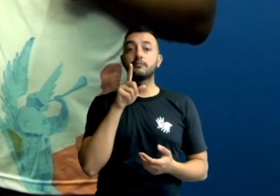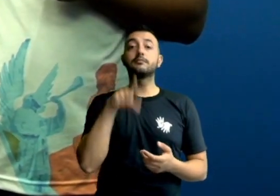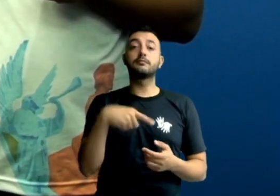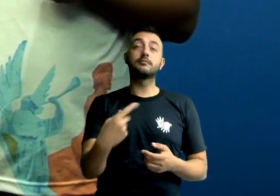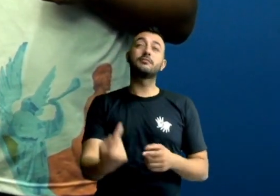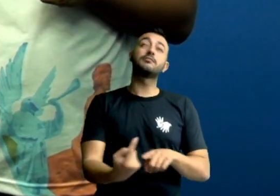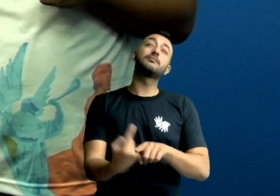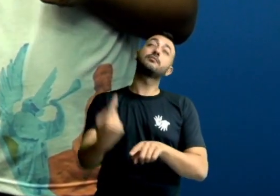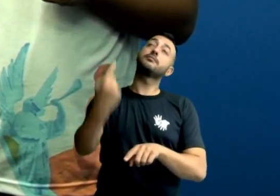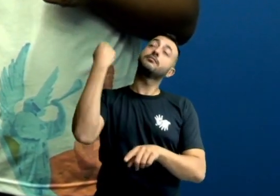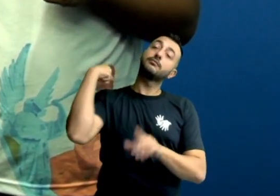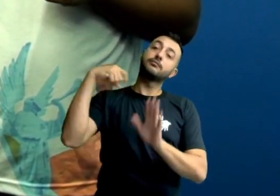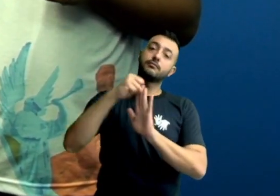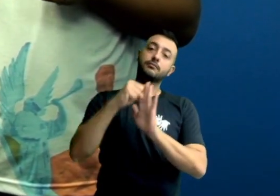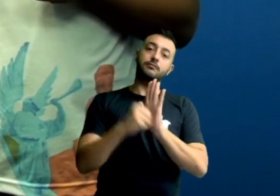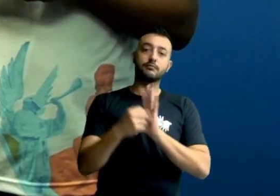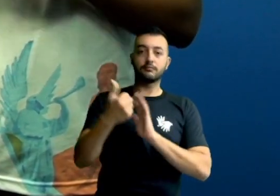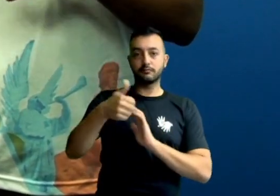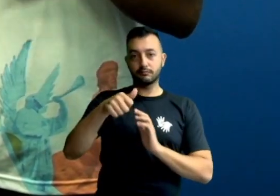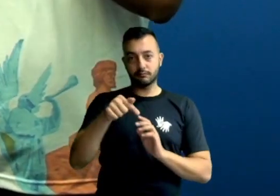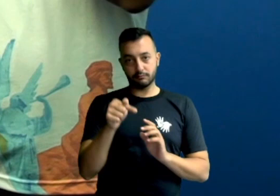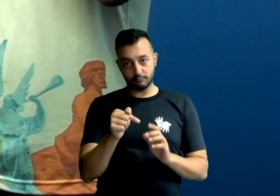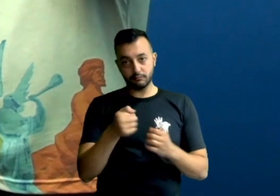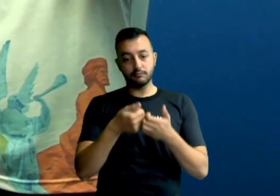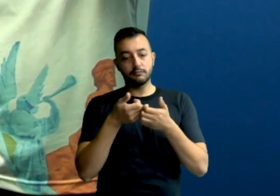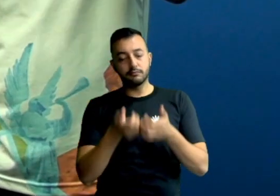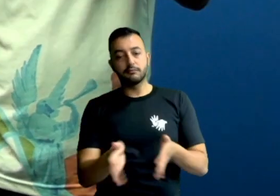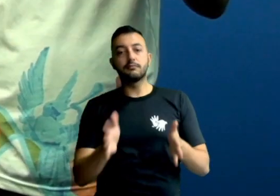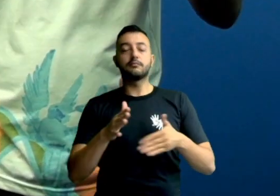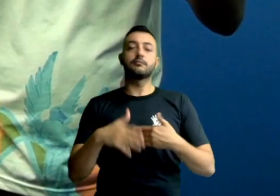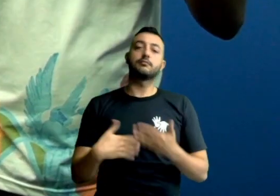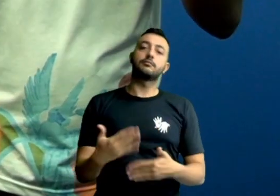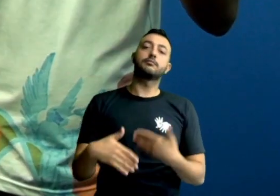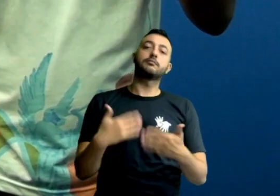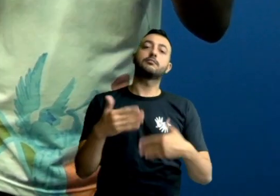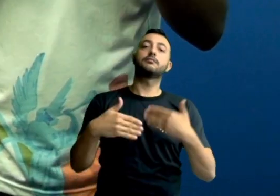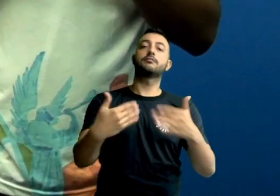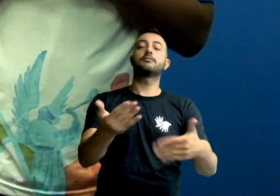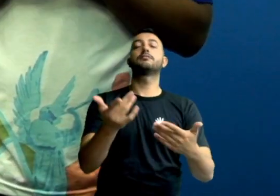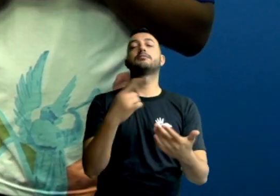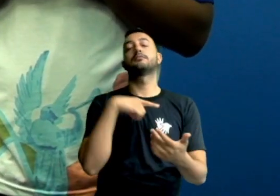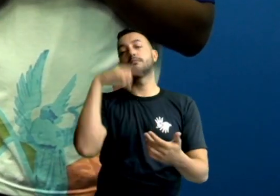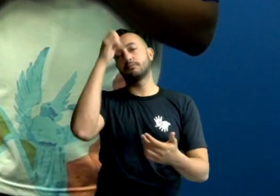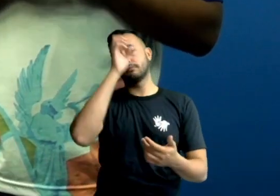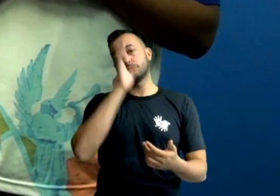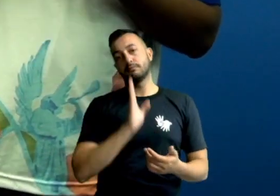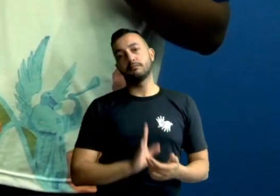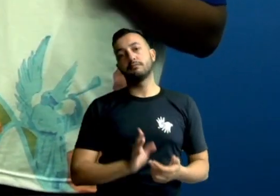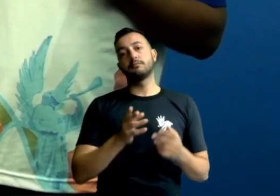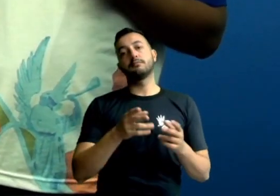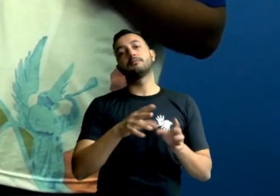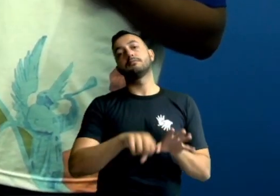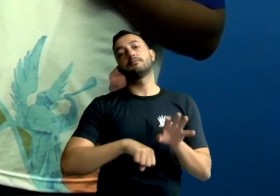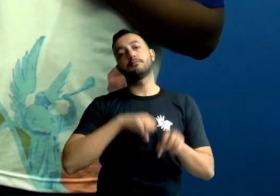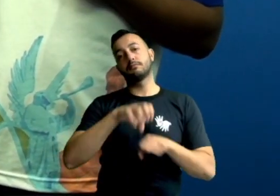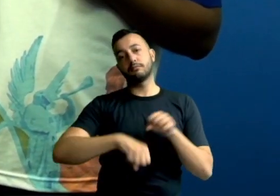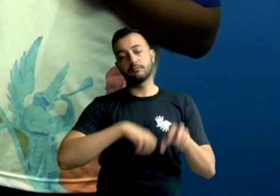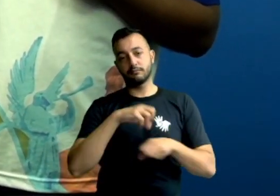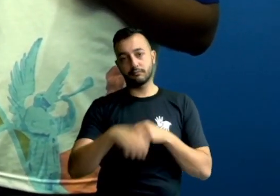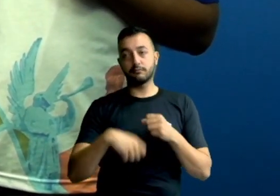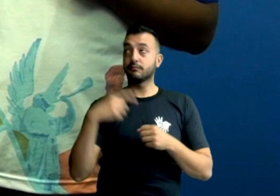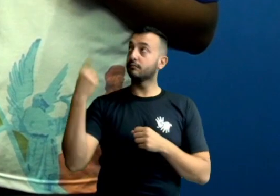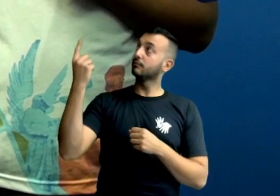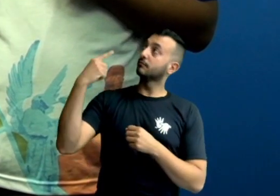é lá do início do século 17 certo quando começa o processo de colonização do Brasil né Quando